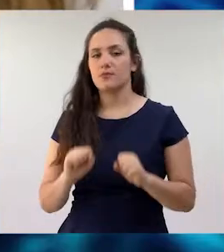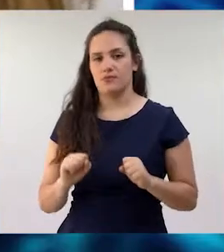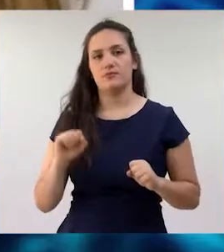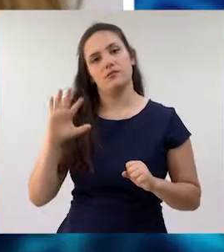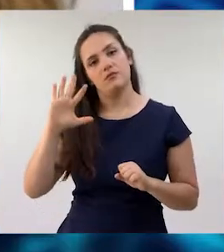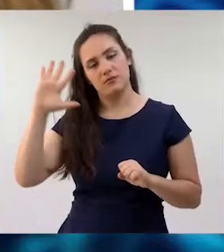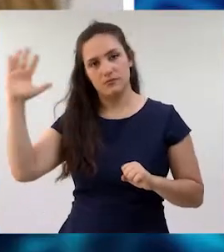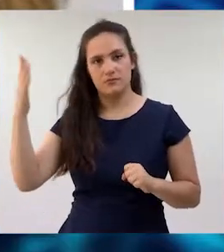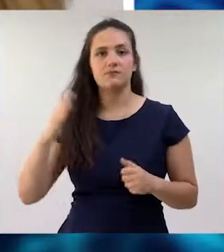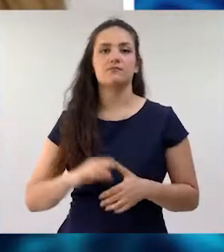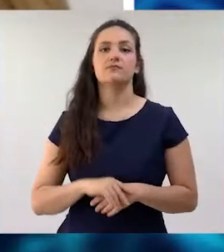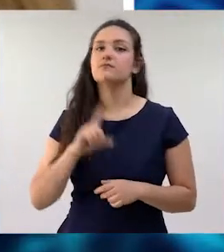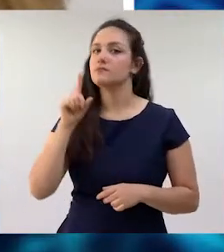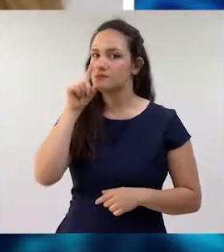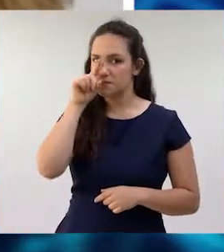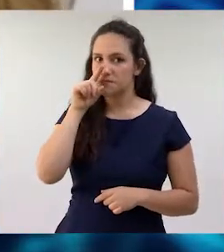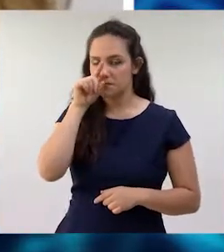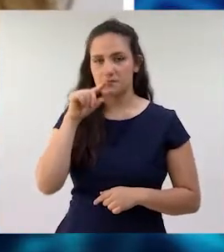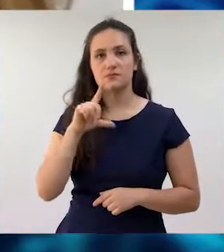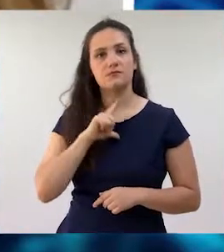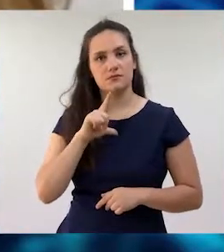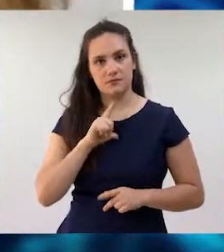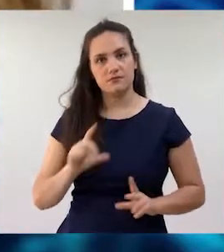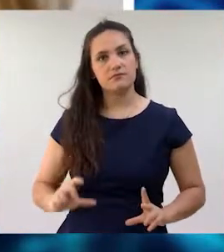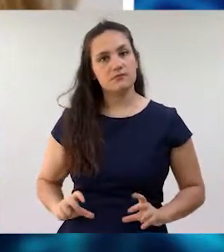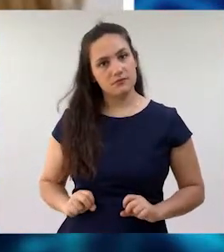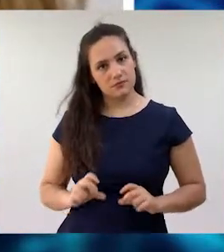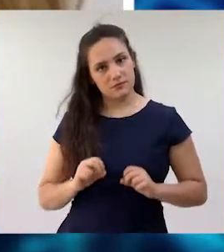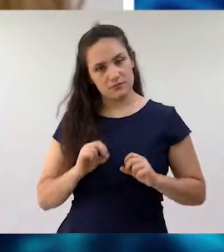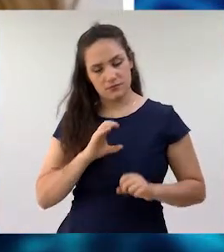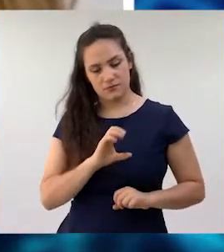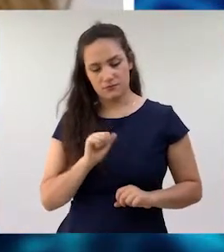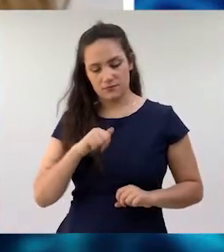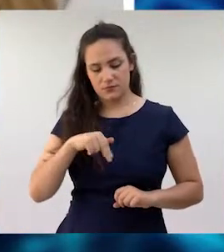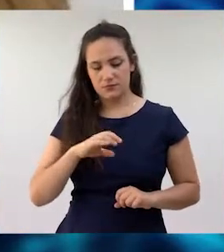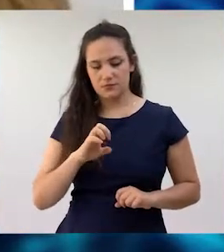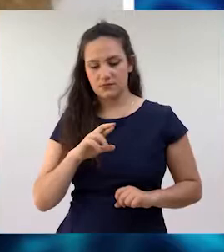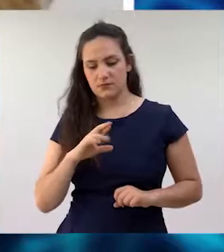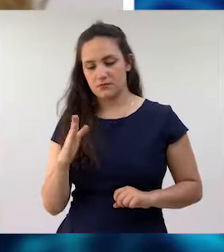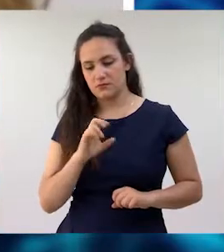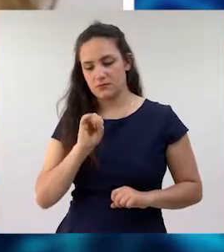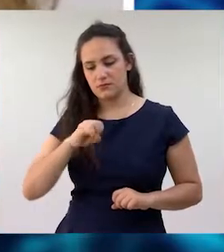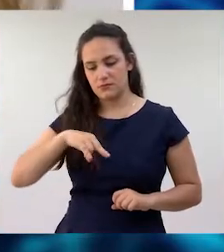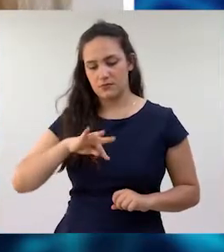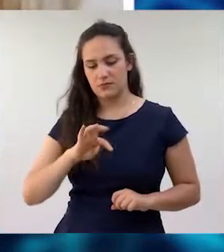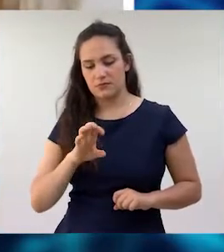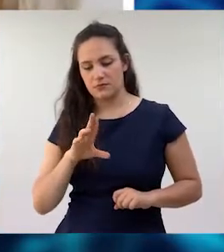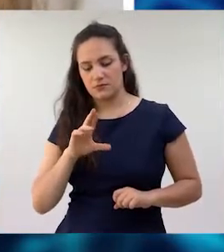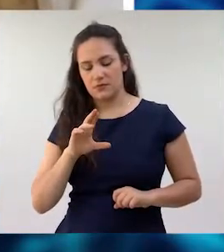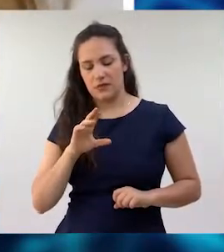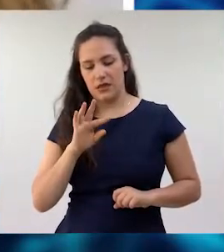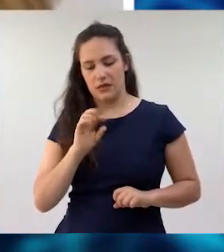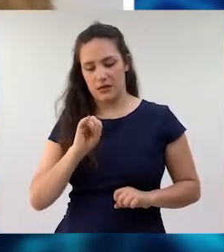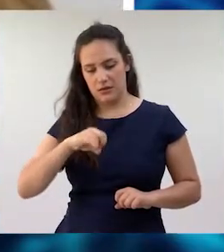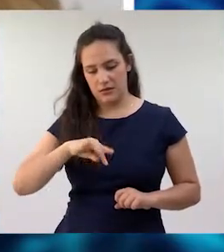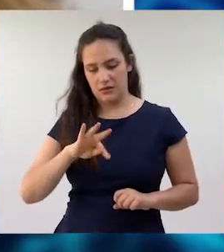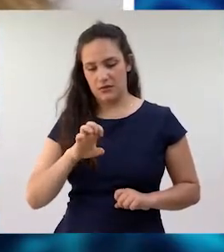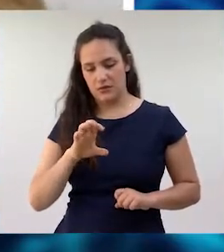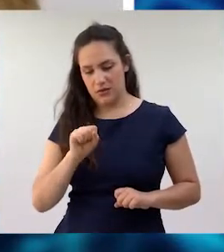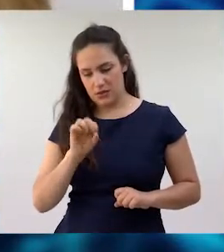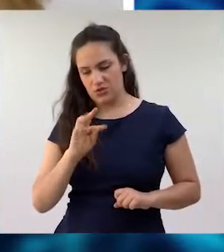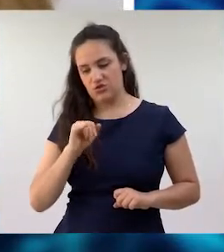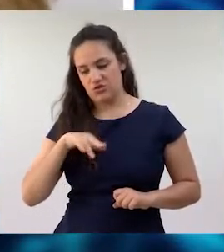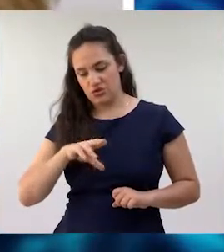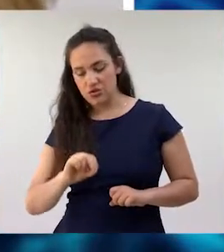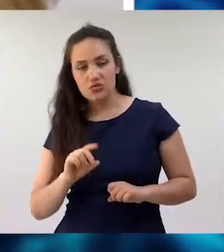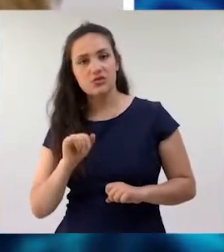esses fatores são fatores de risco para o câncer de intestino e, obviamente, a população vivendo mais, ela vai